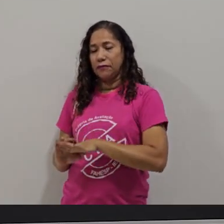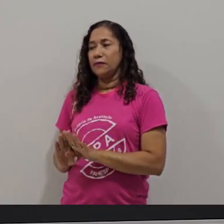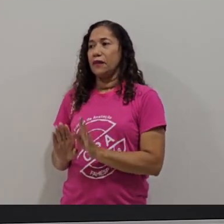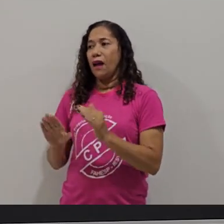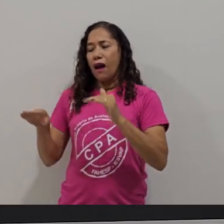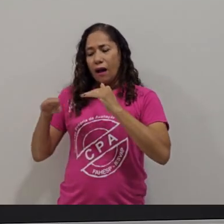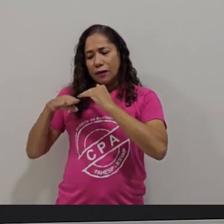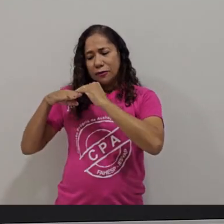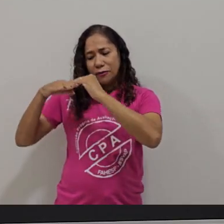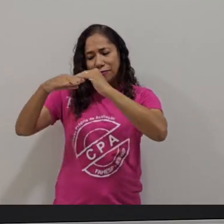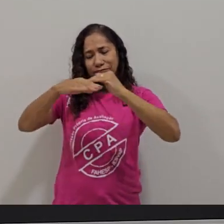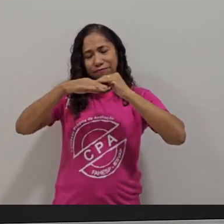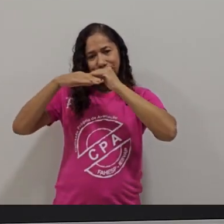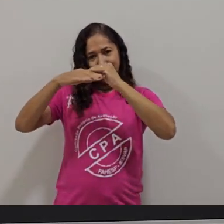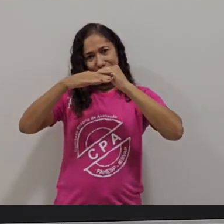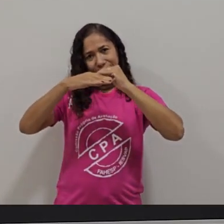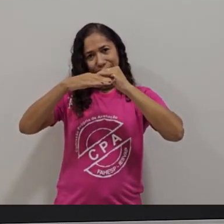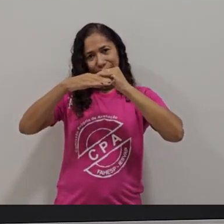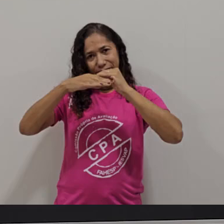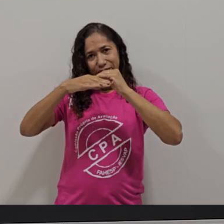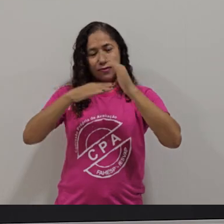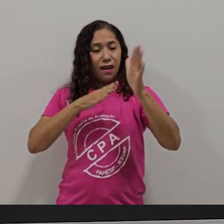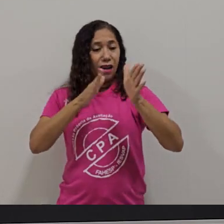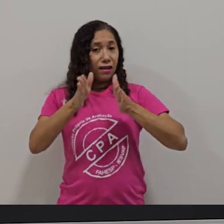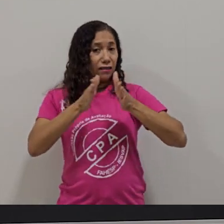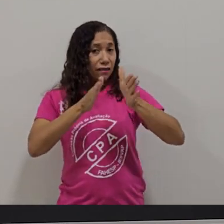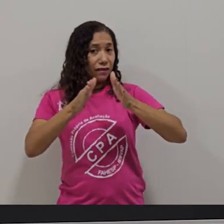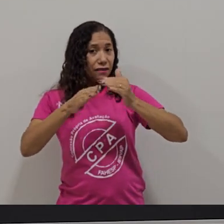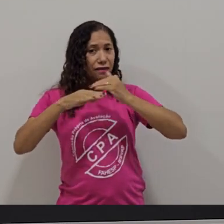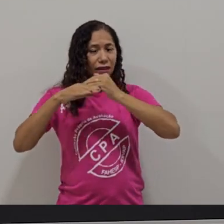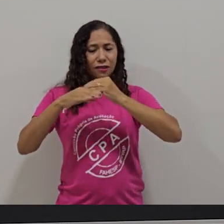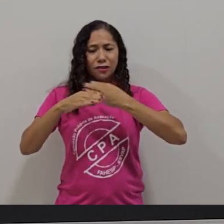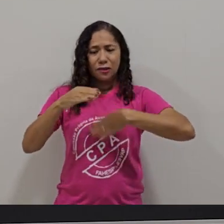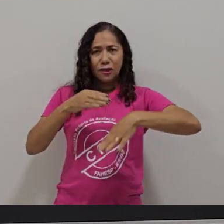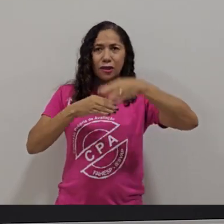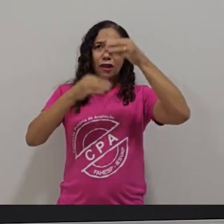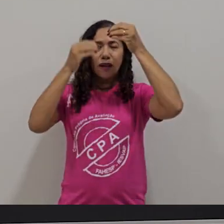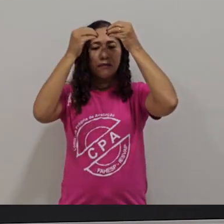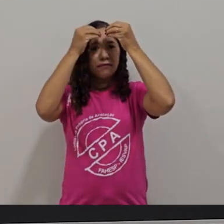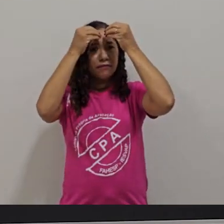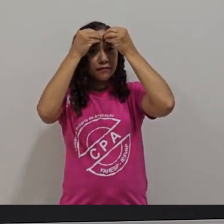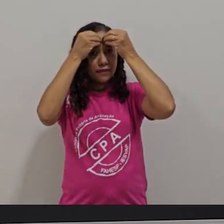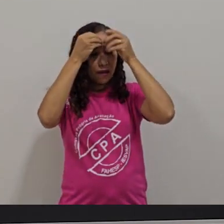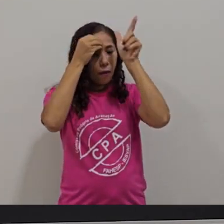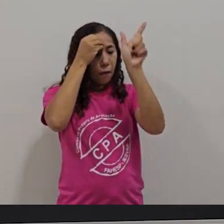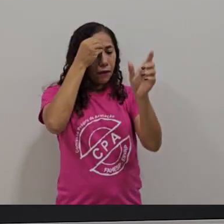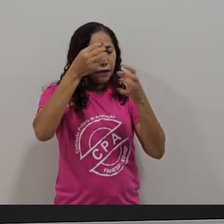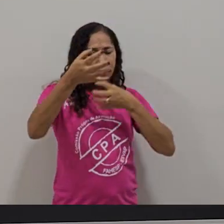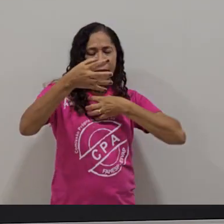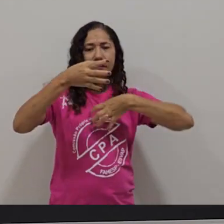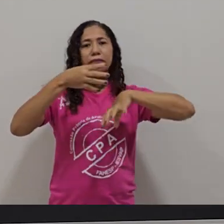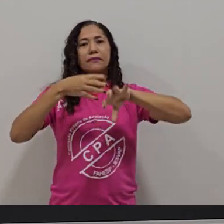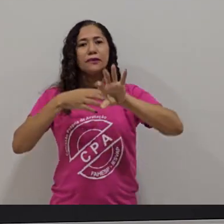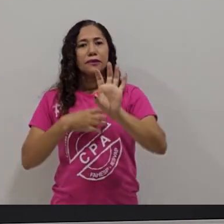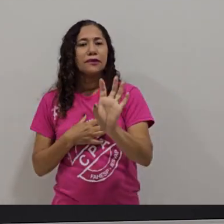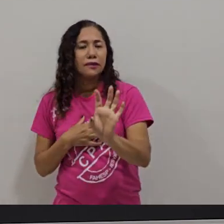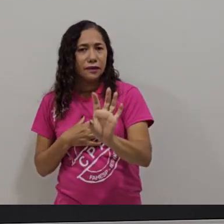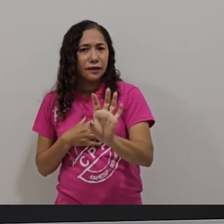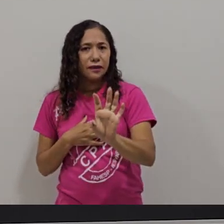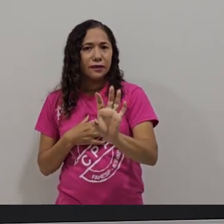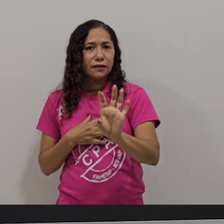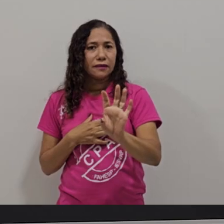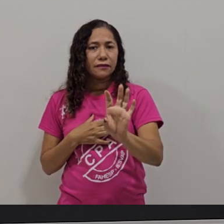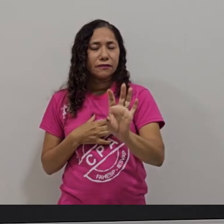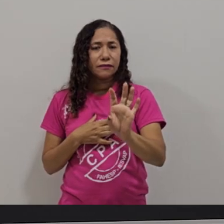inclusão, ela passa pela necessidade das pessoas compreenderem o mundo daquela pessoa, né? Fazer parte.